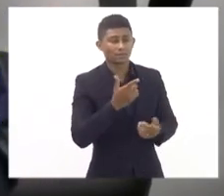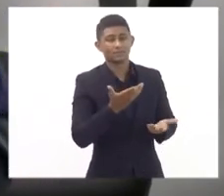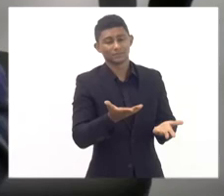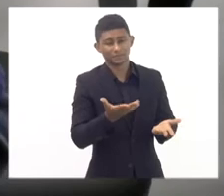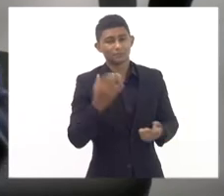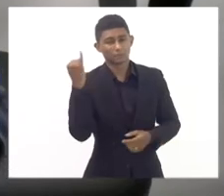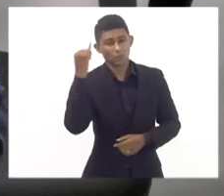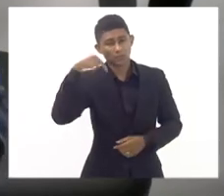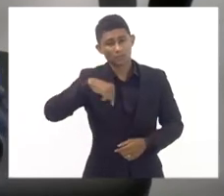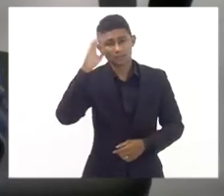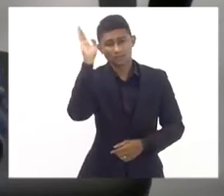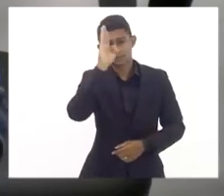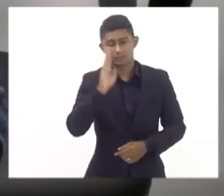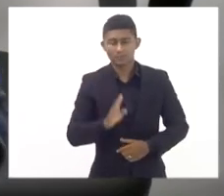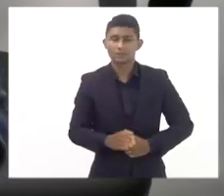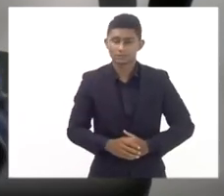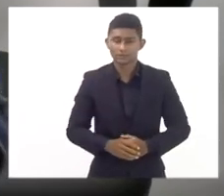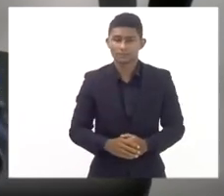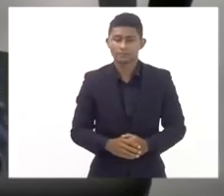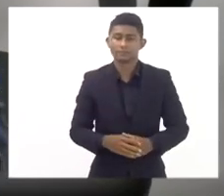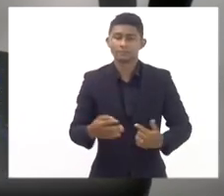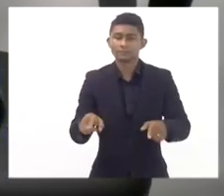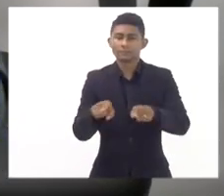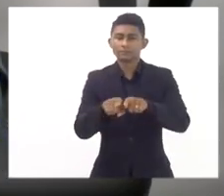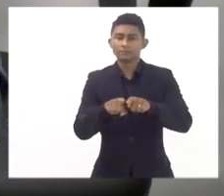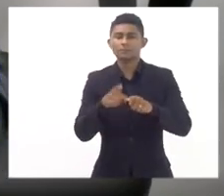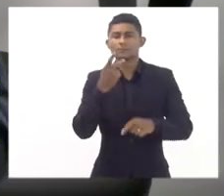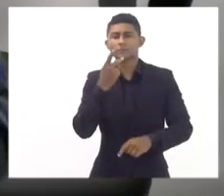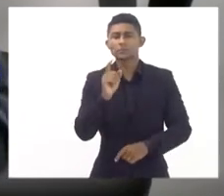país. Quero trazer também,